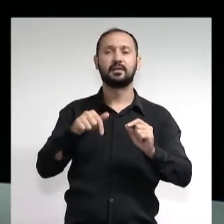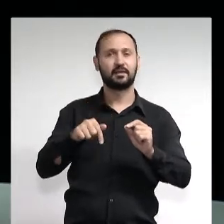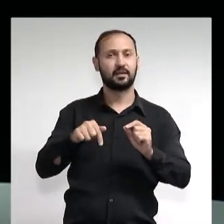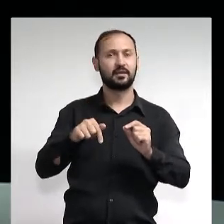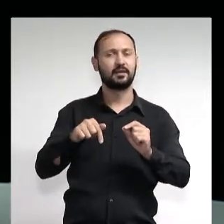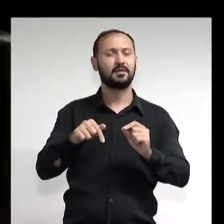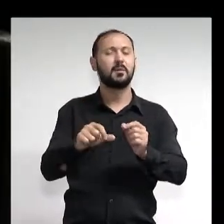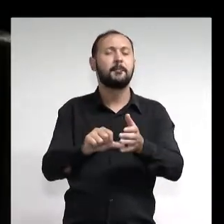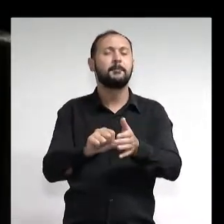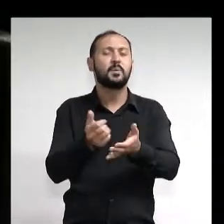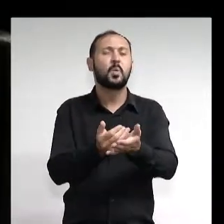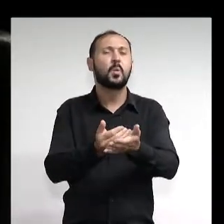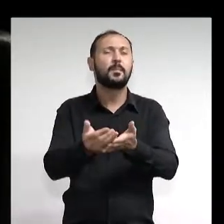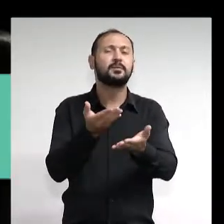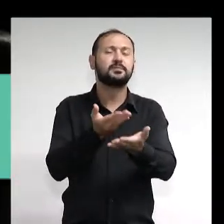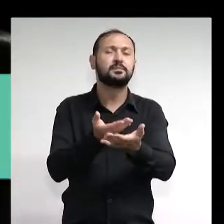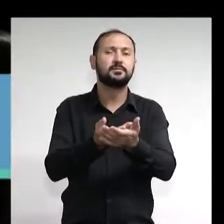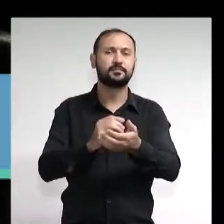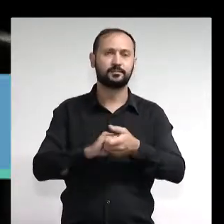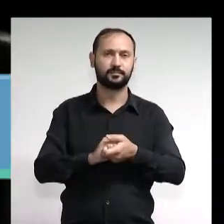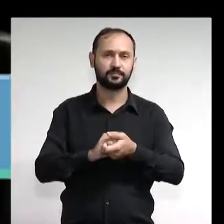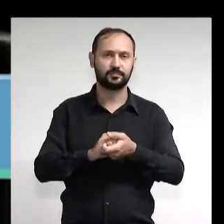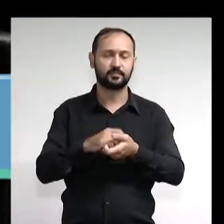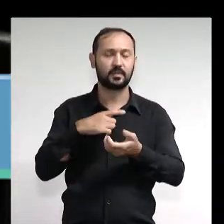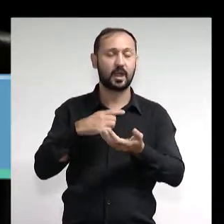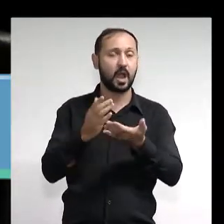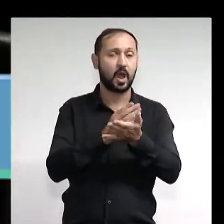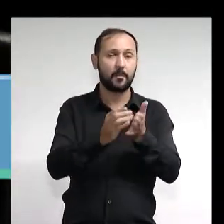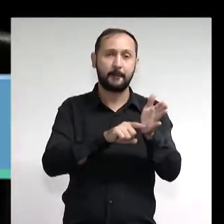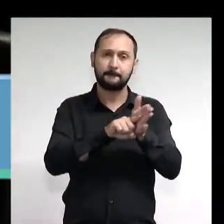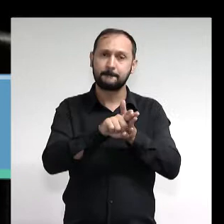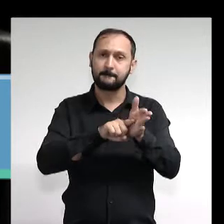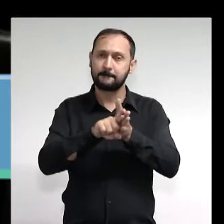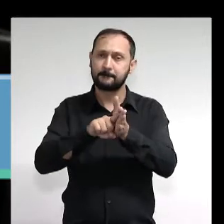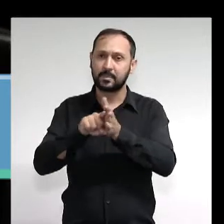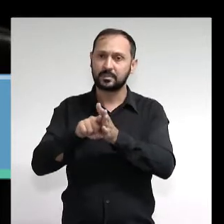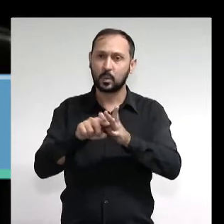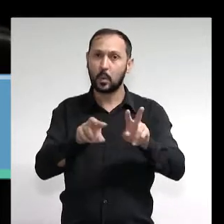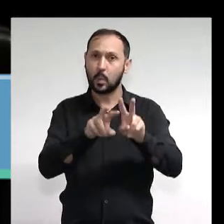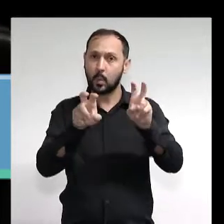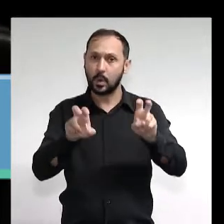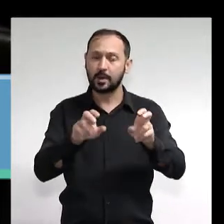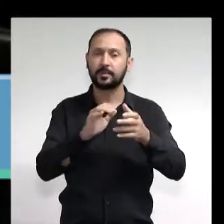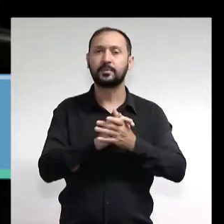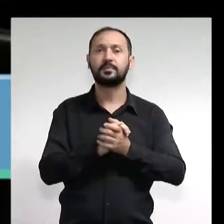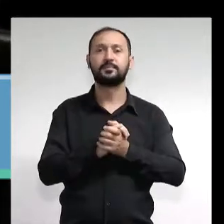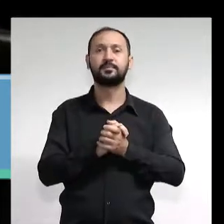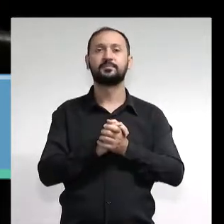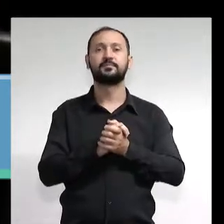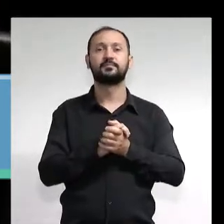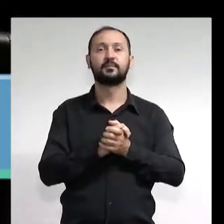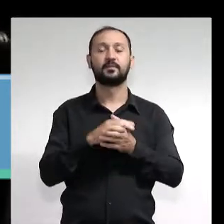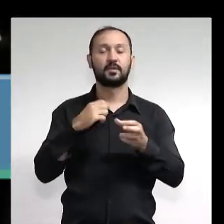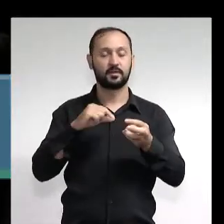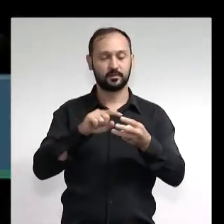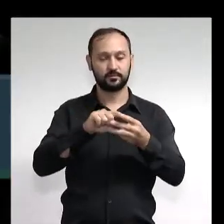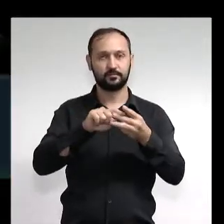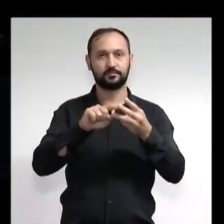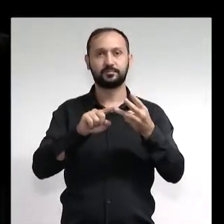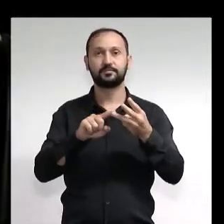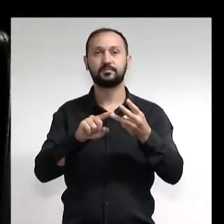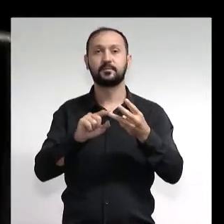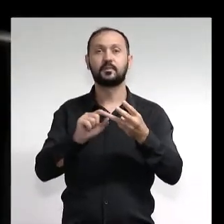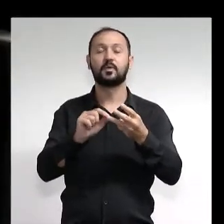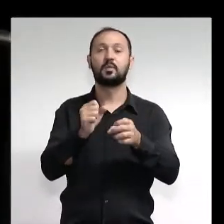aqui no Brasil? Então, segundo pesquisas já realizadas nessa área, há